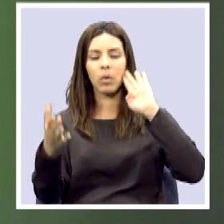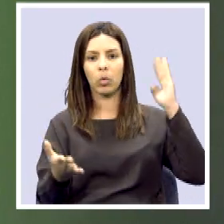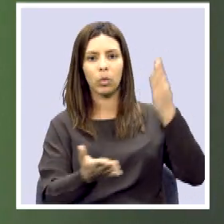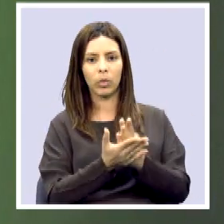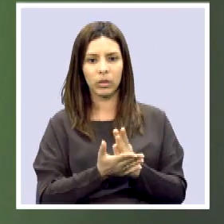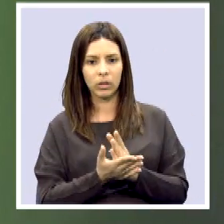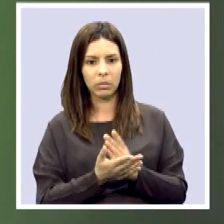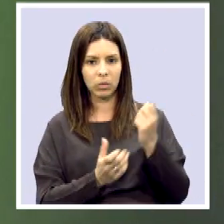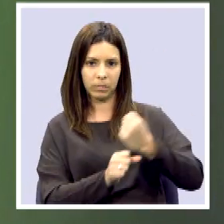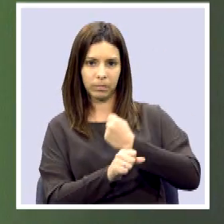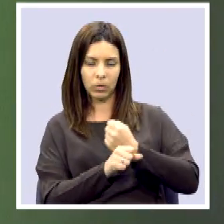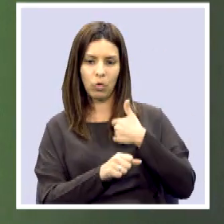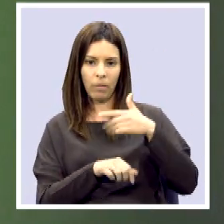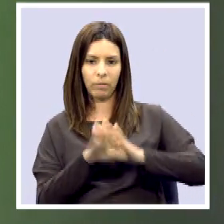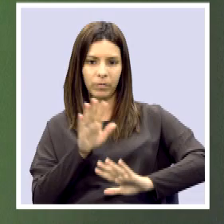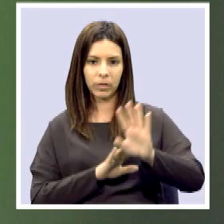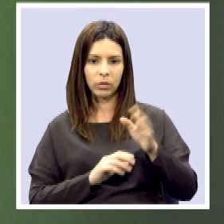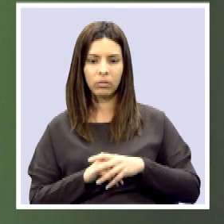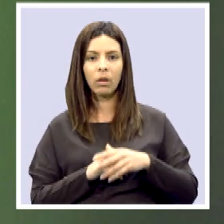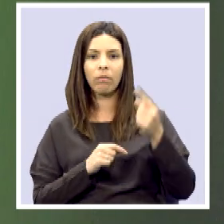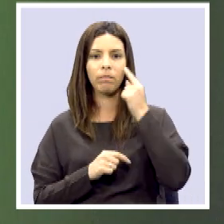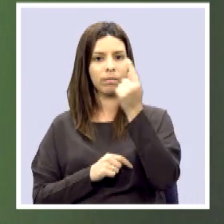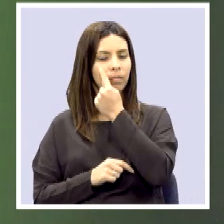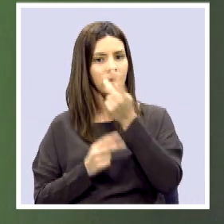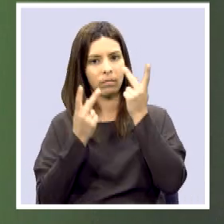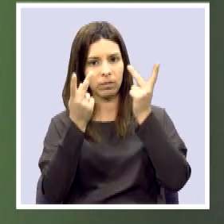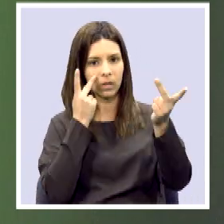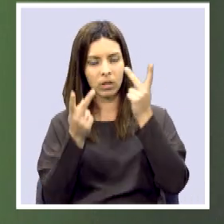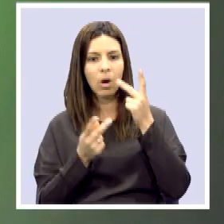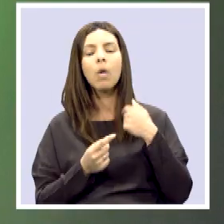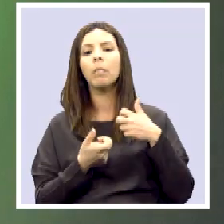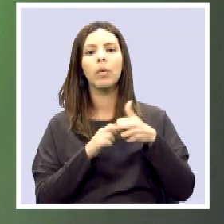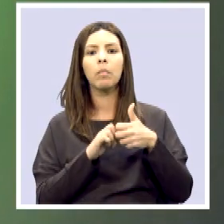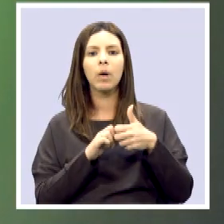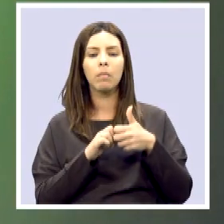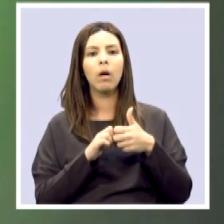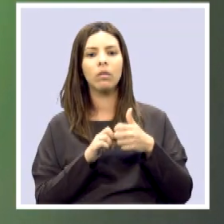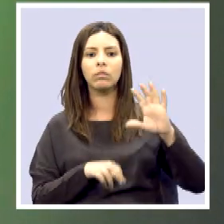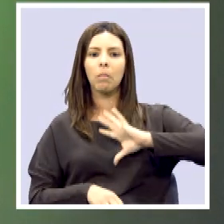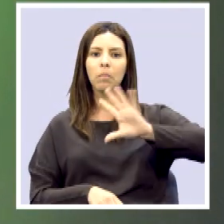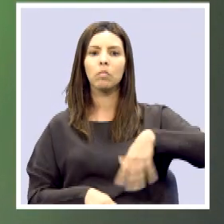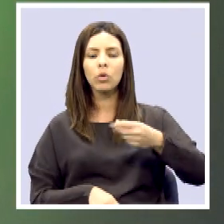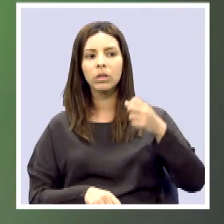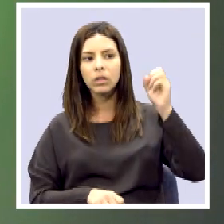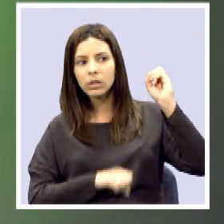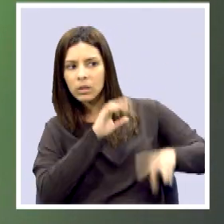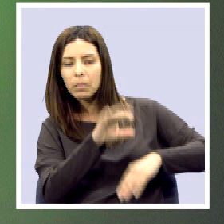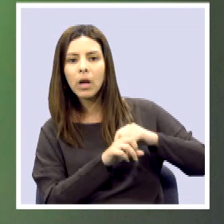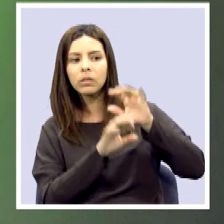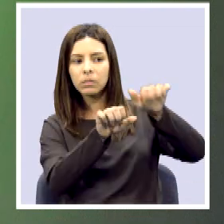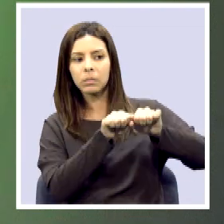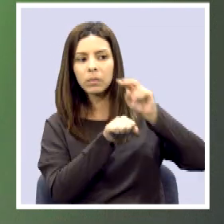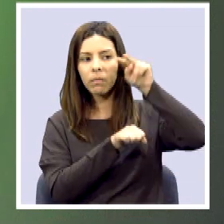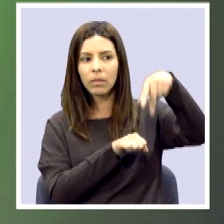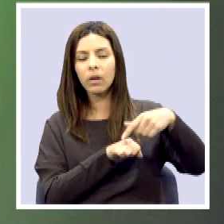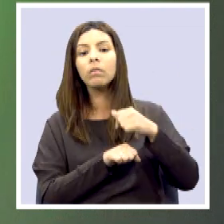tema do trabalho que eu realizei foi sobre os problemas de visão no mundo e a diferença no tratamento dos problemas de